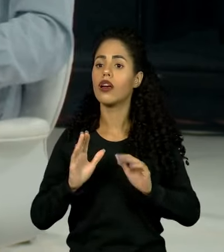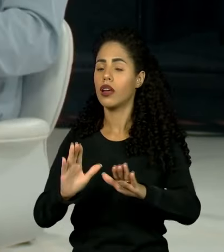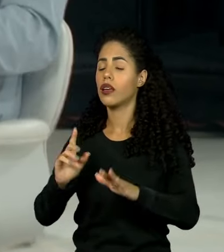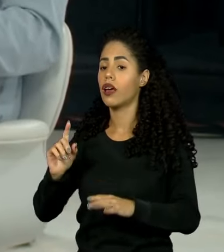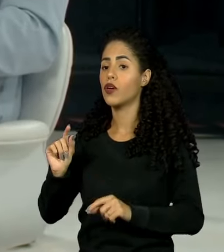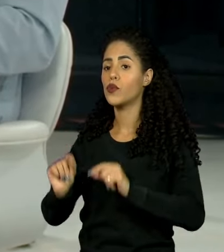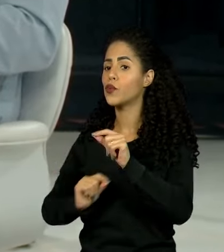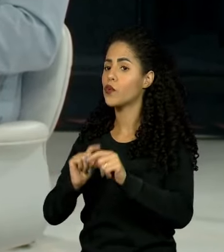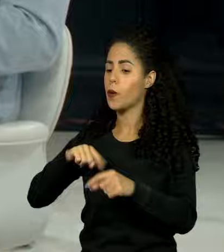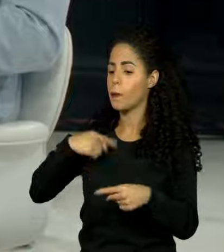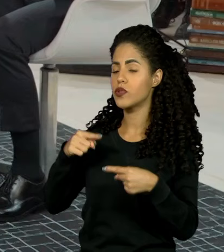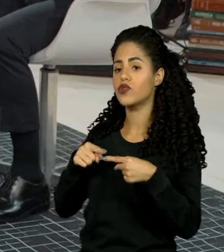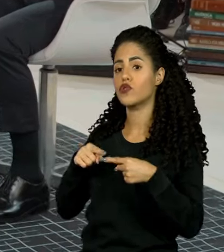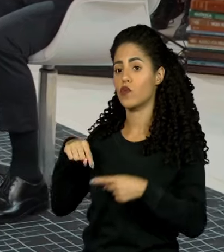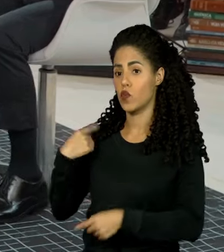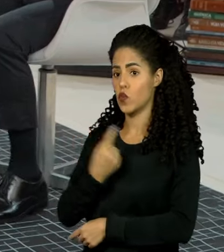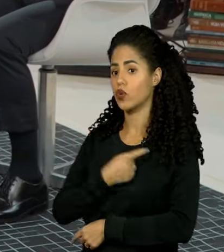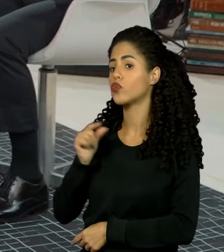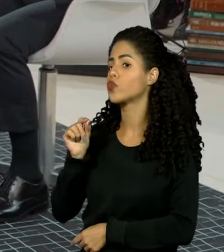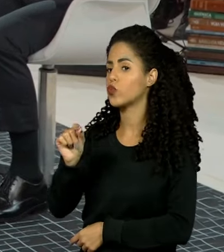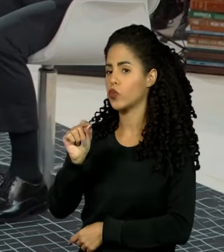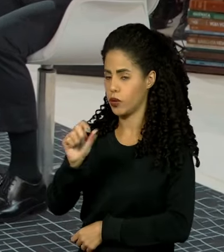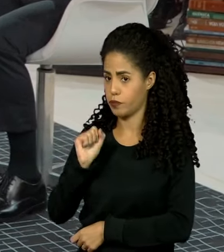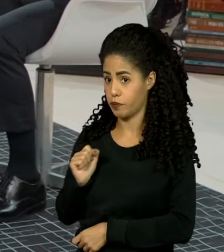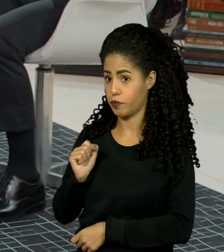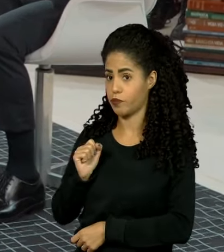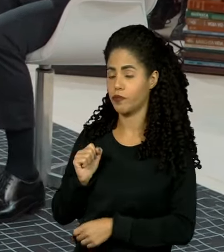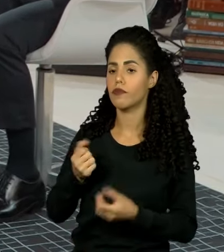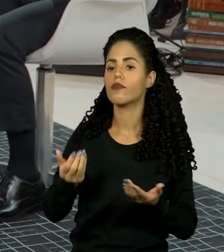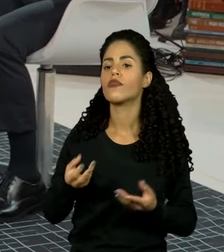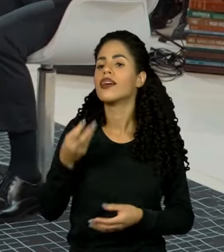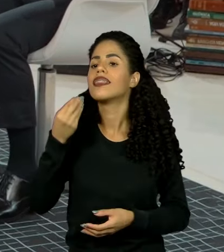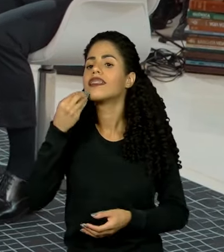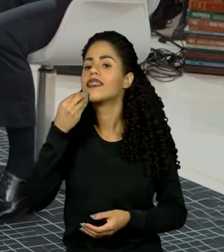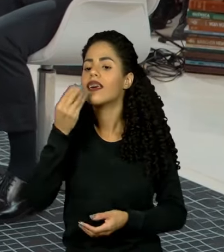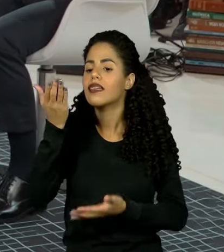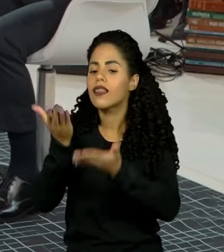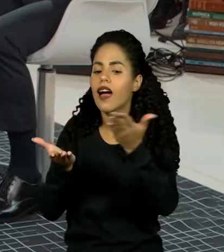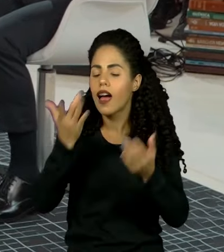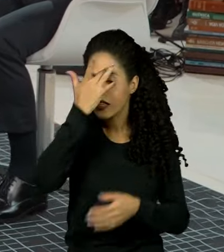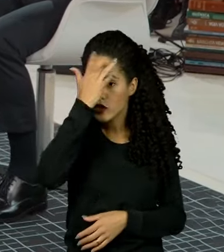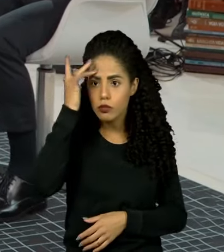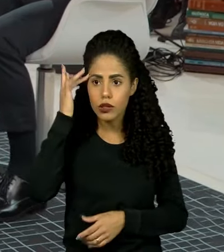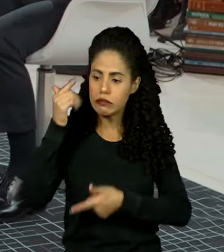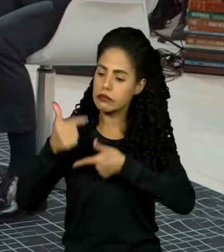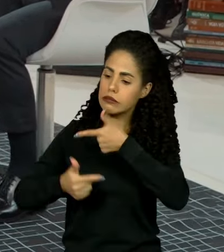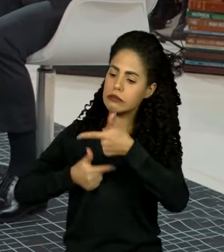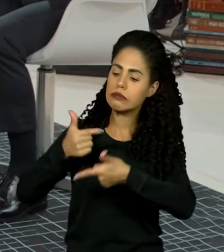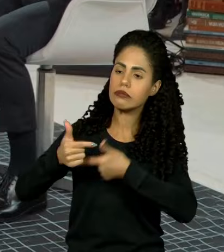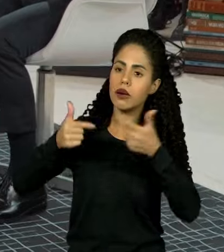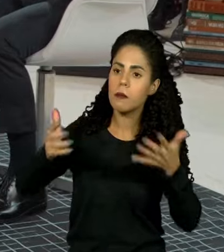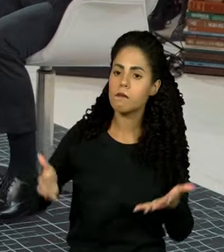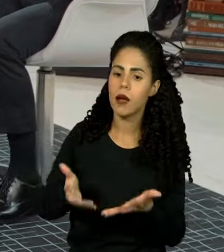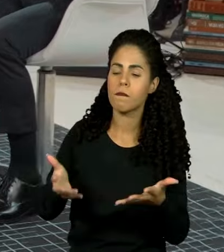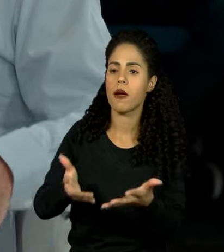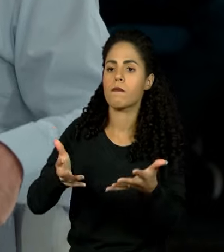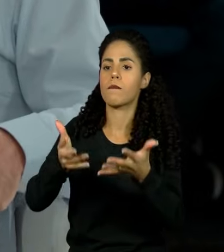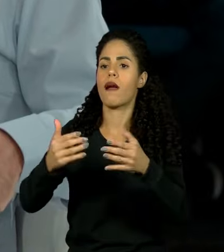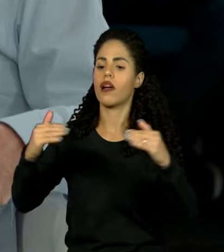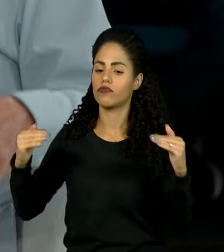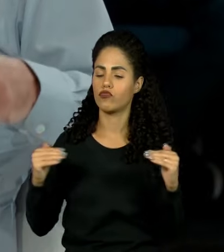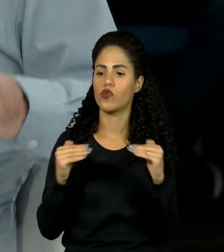qual o nosso objetivo máximo é colocar essas pessoas no mercado de trabalho em condições de